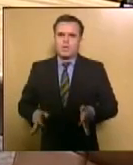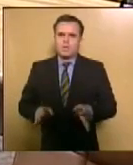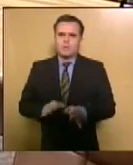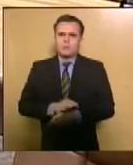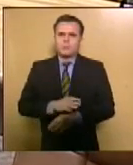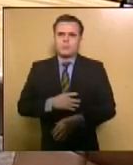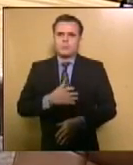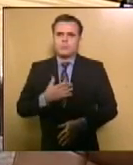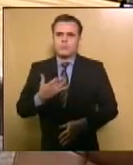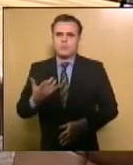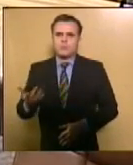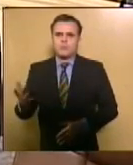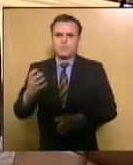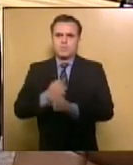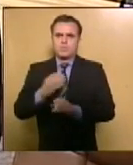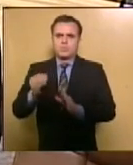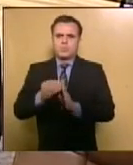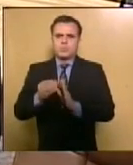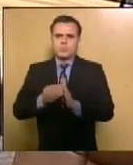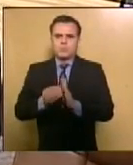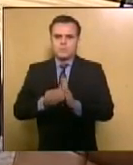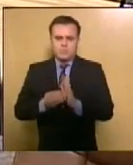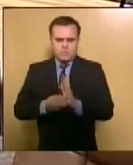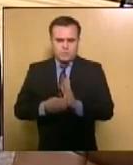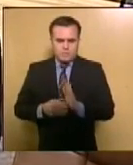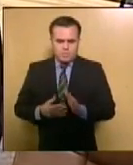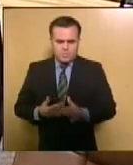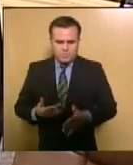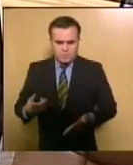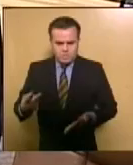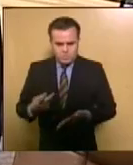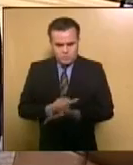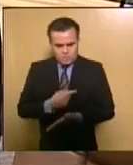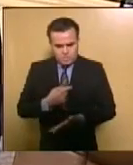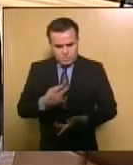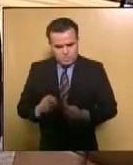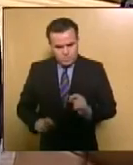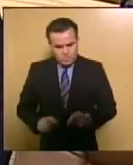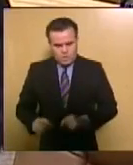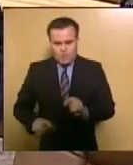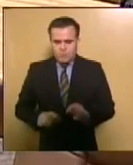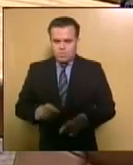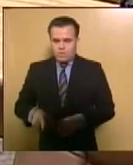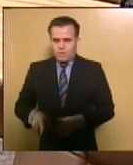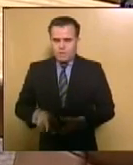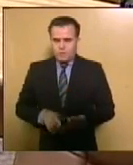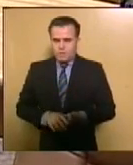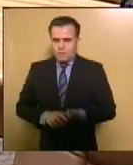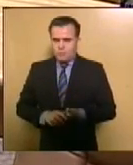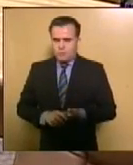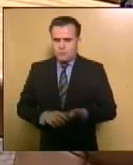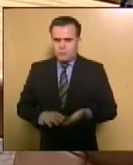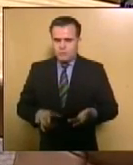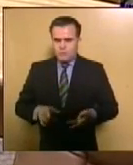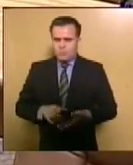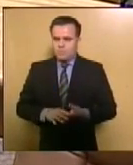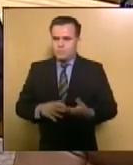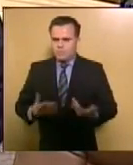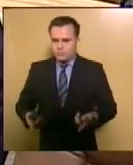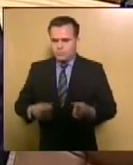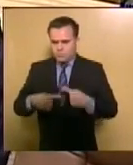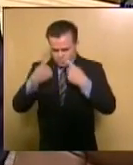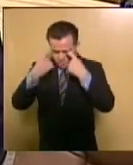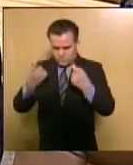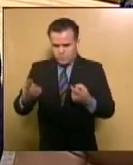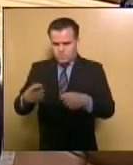trouxeram dados inclusive do livro causas e consequências tal da relação da da escolaridade com a violência e por isso que eu